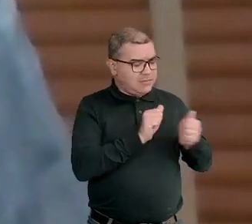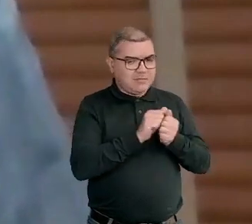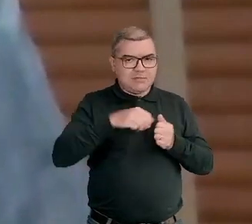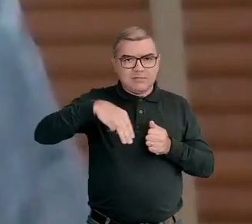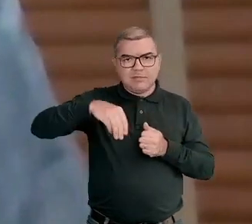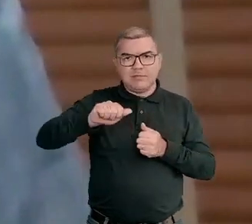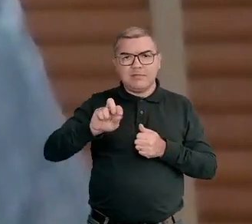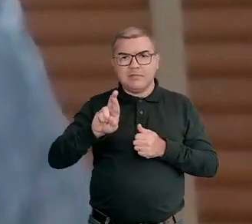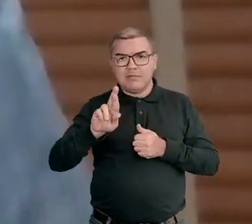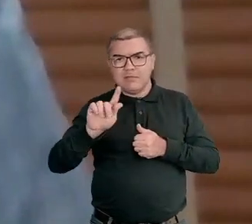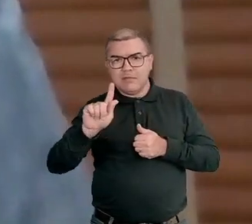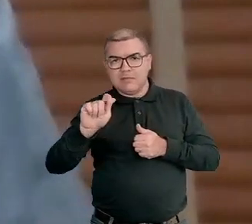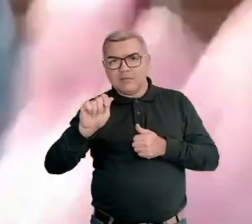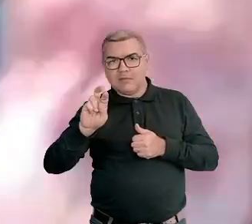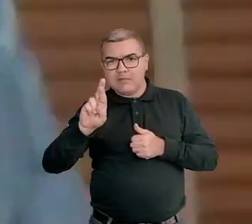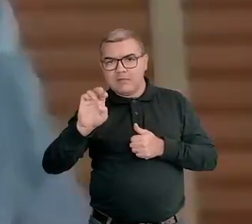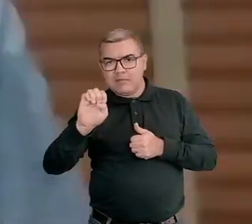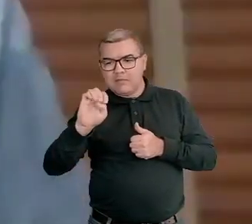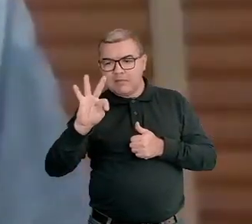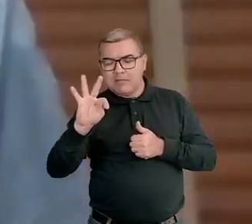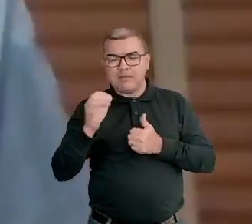assessoria secreta.